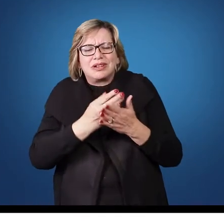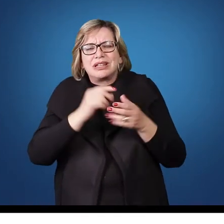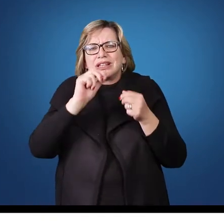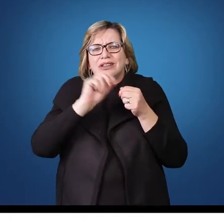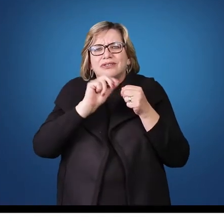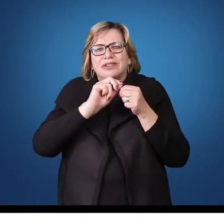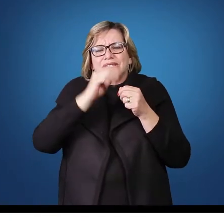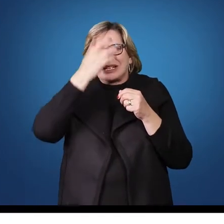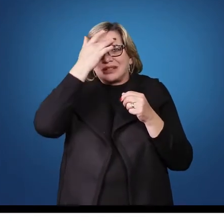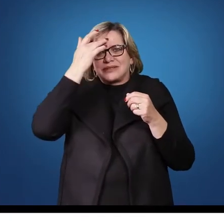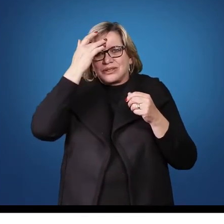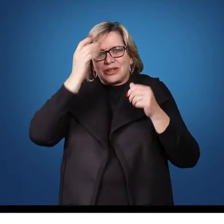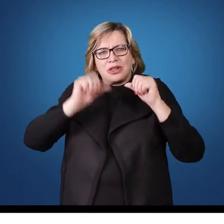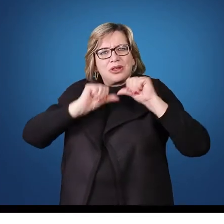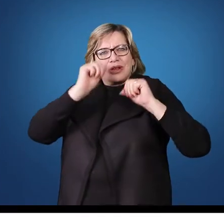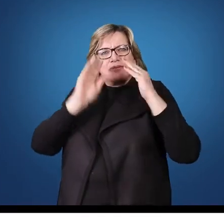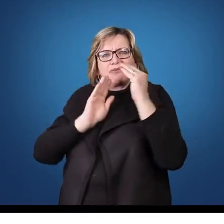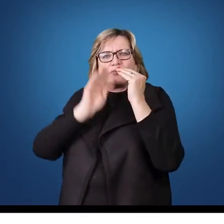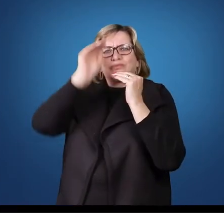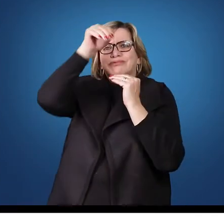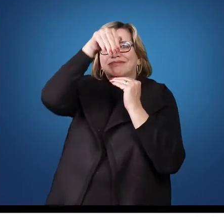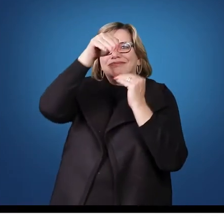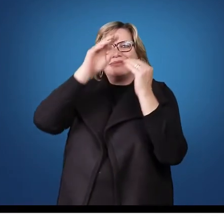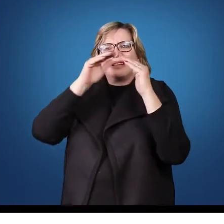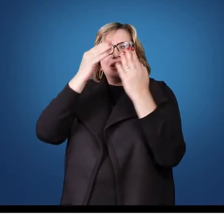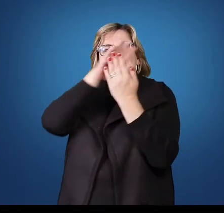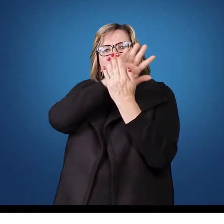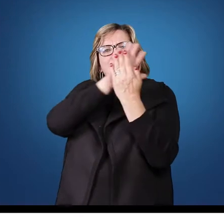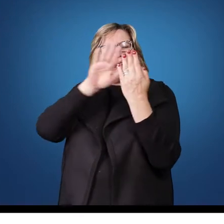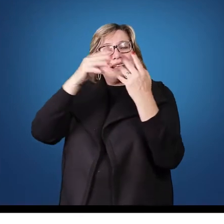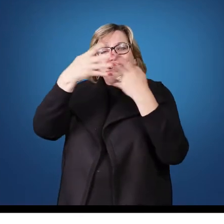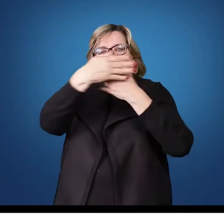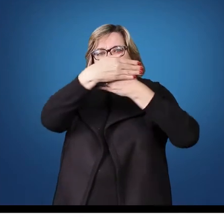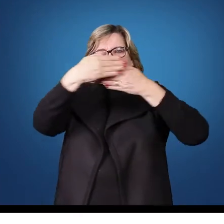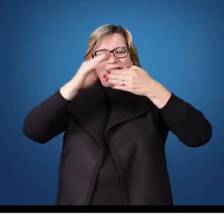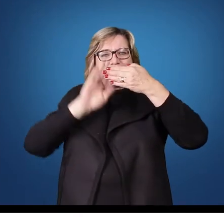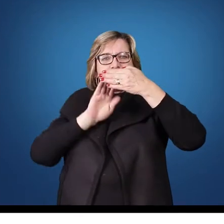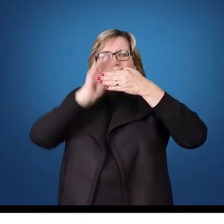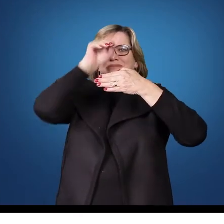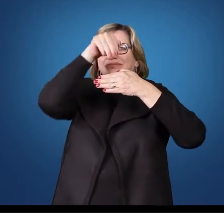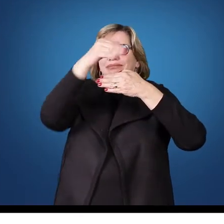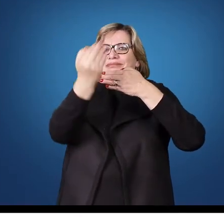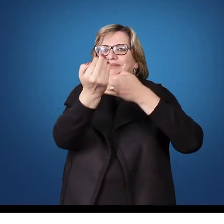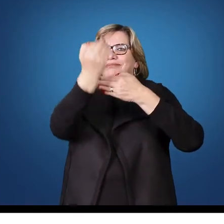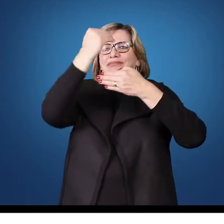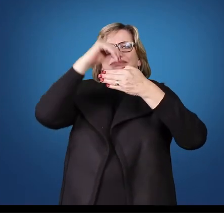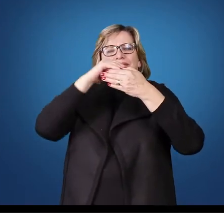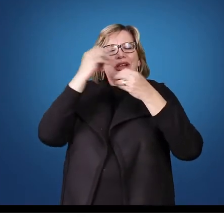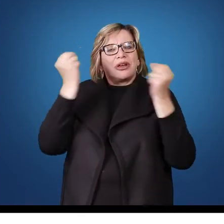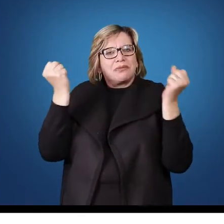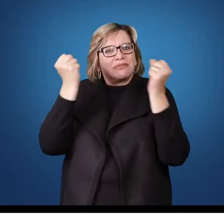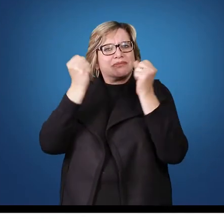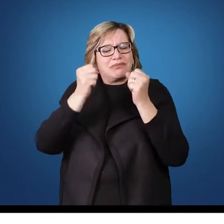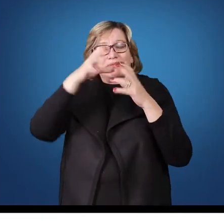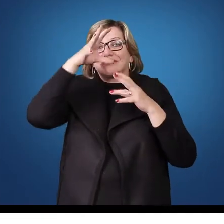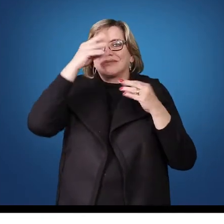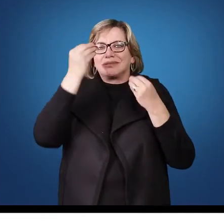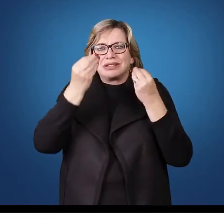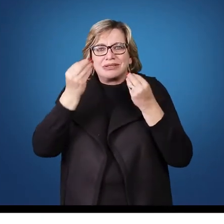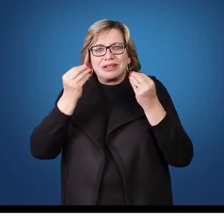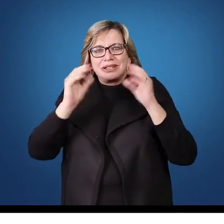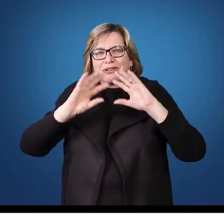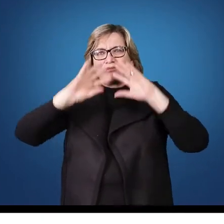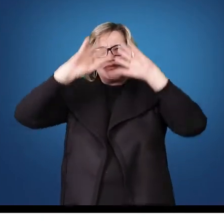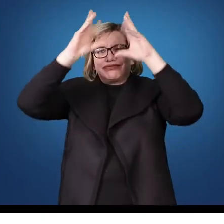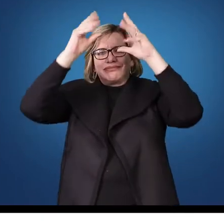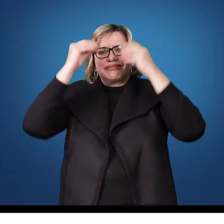eles troquem bola por cima da rede, mas a partir do momento que eu tocar para o outro lado, o próximo jogador pode prender essa bola, mas tem que segurar ela em